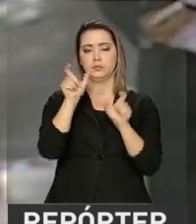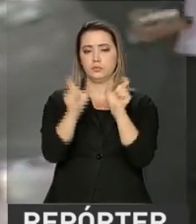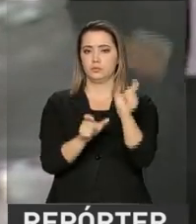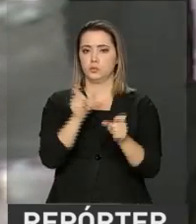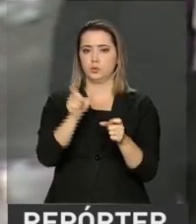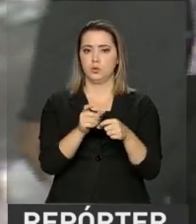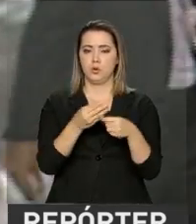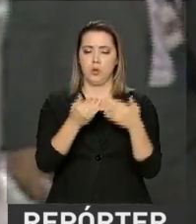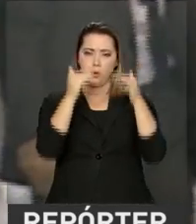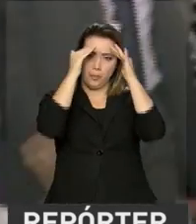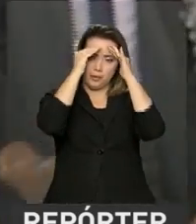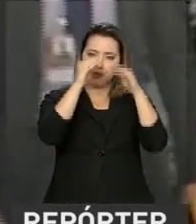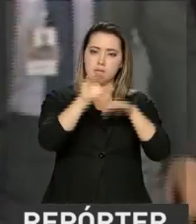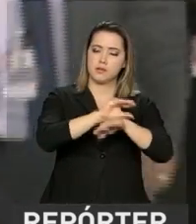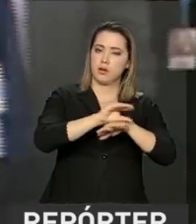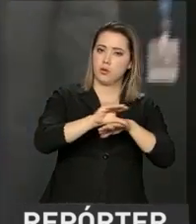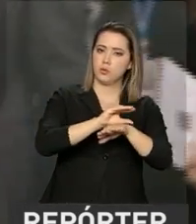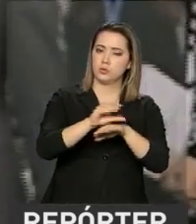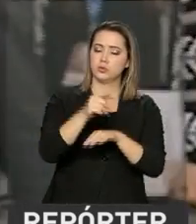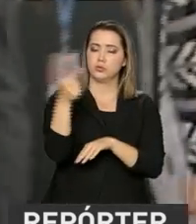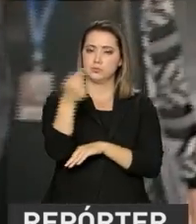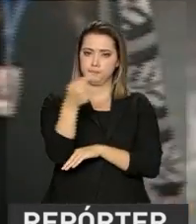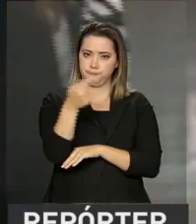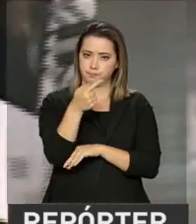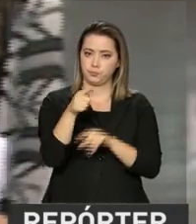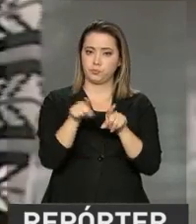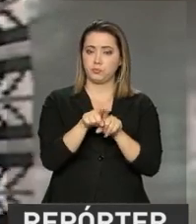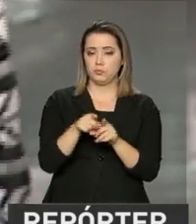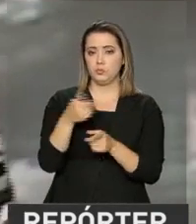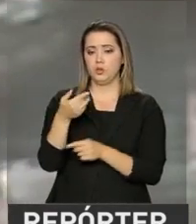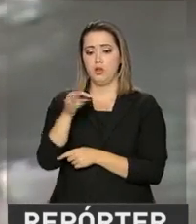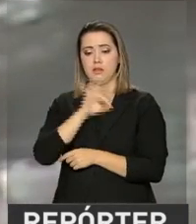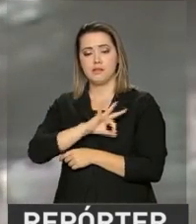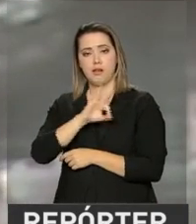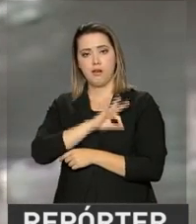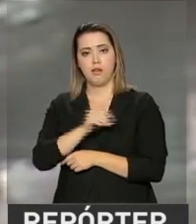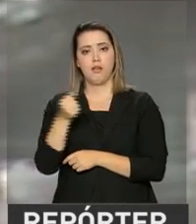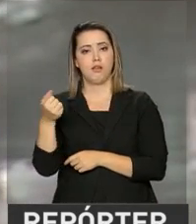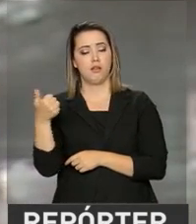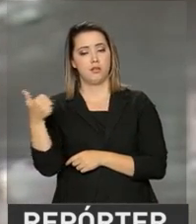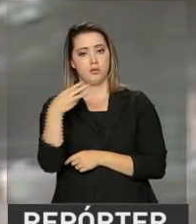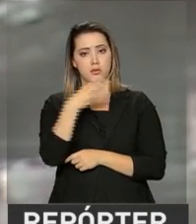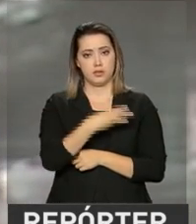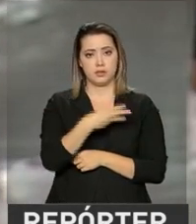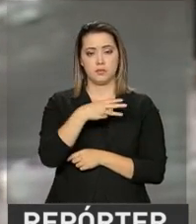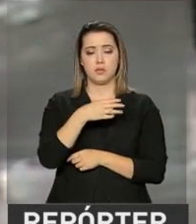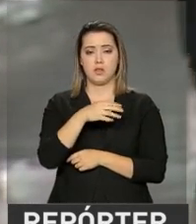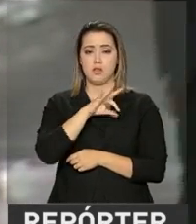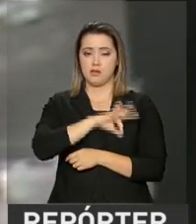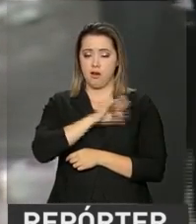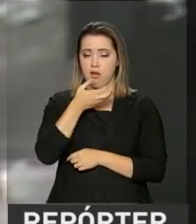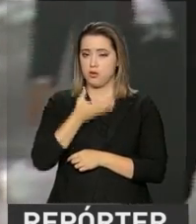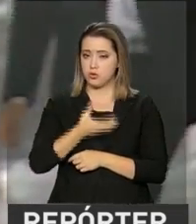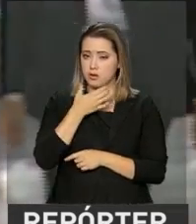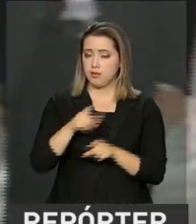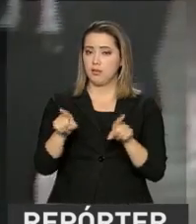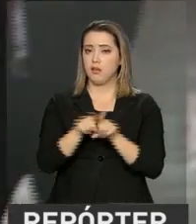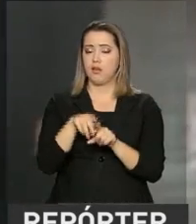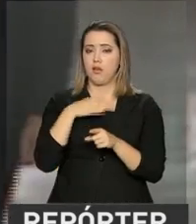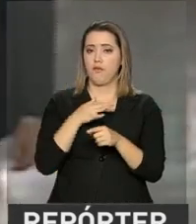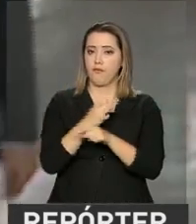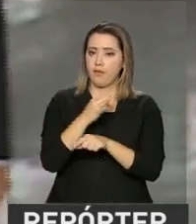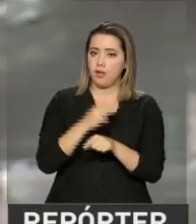artigo 7º da Constituição, como o 13º, férias remuneradas uma vez por ano e contribuições